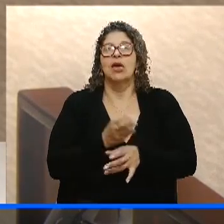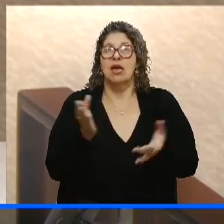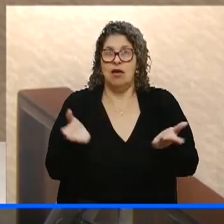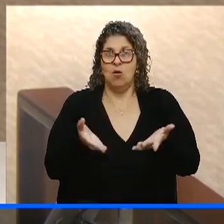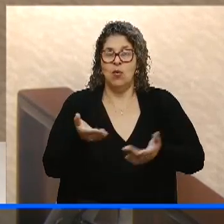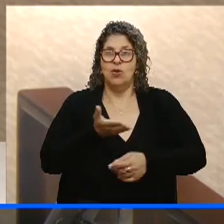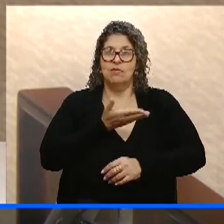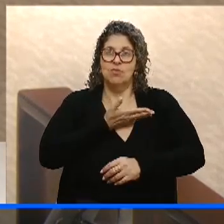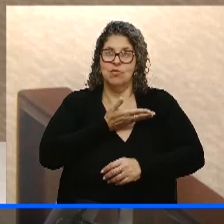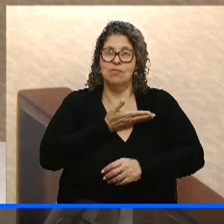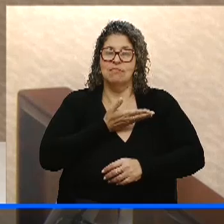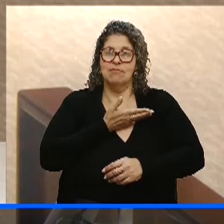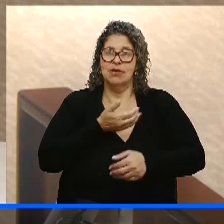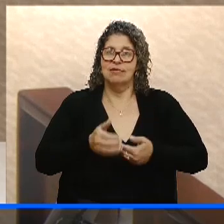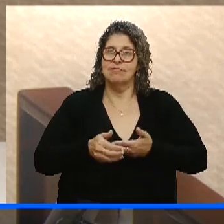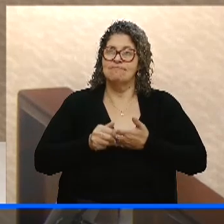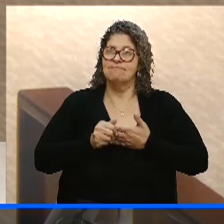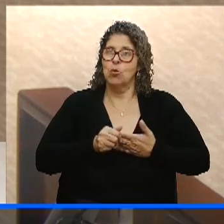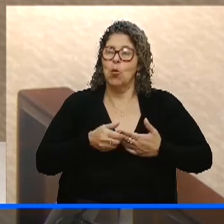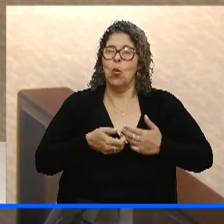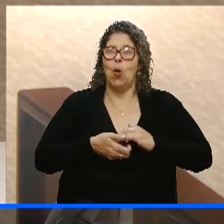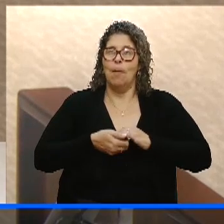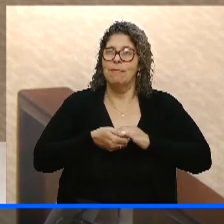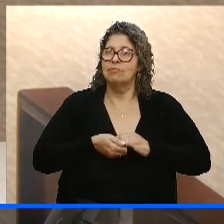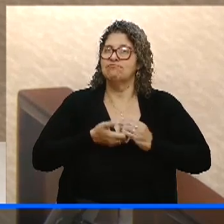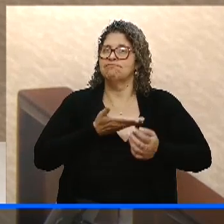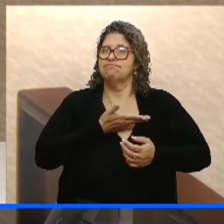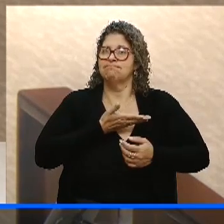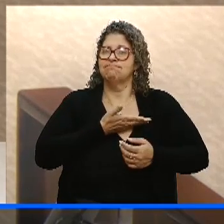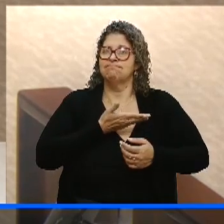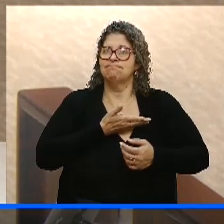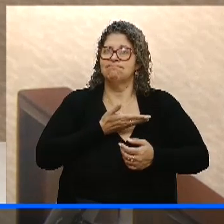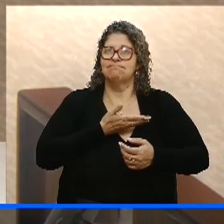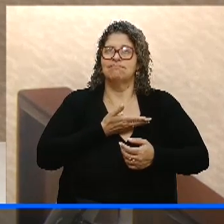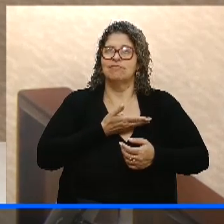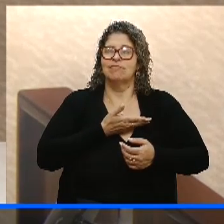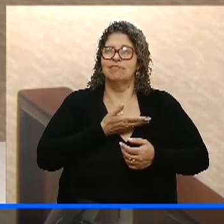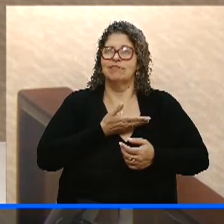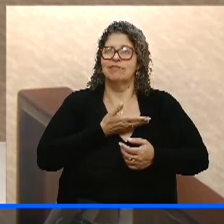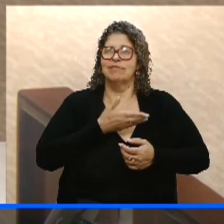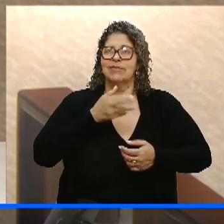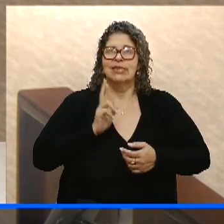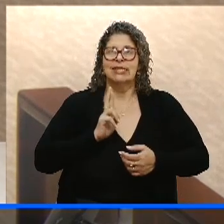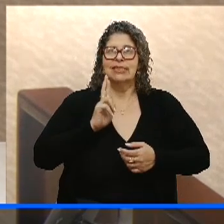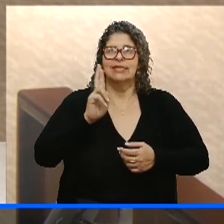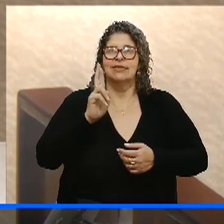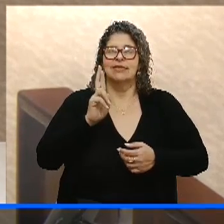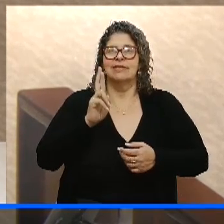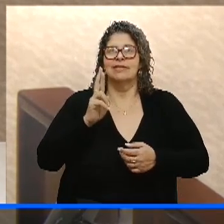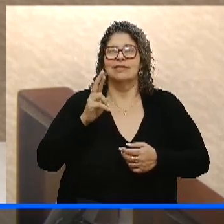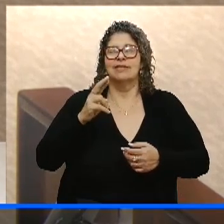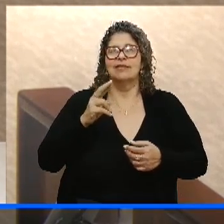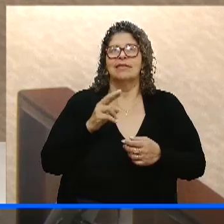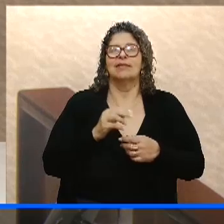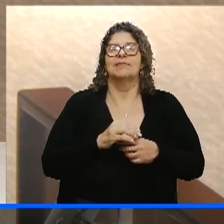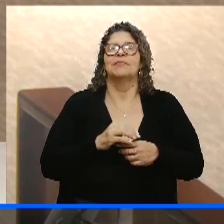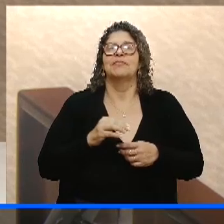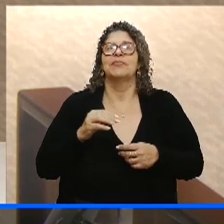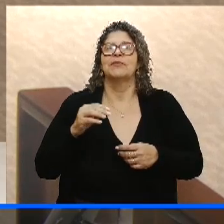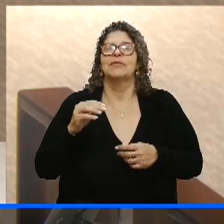companheiro de bancada o líder da bancada do psd mateus